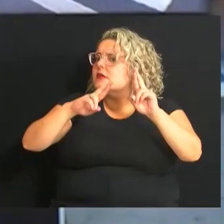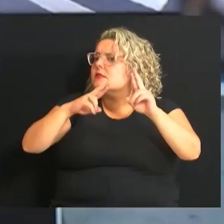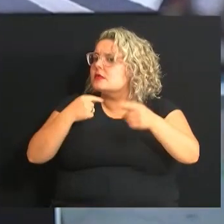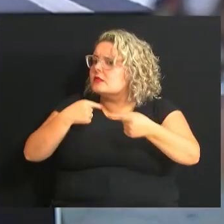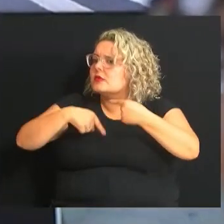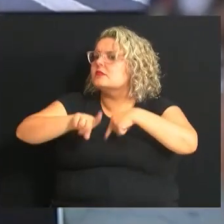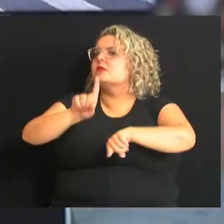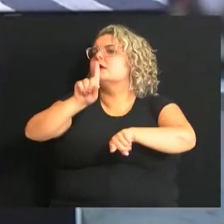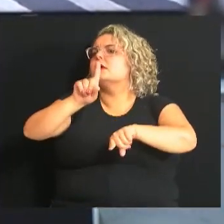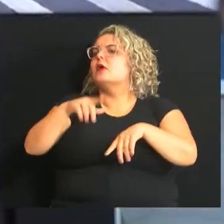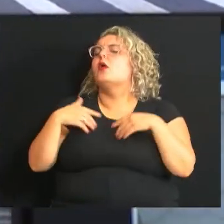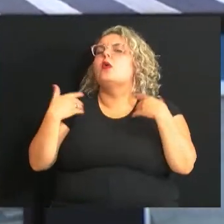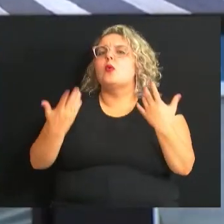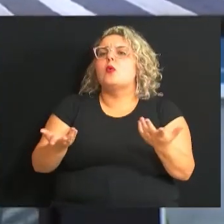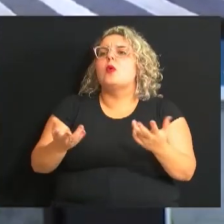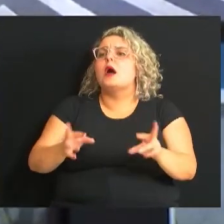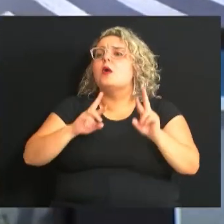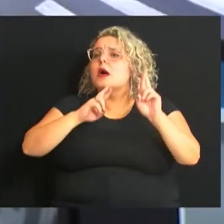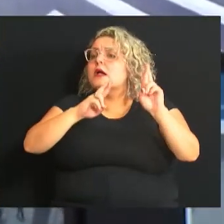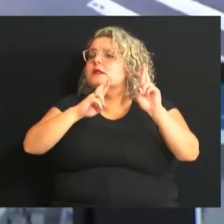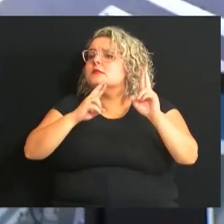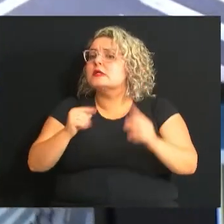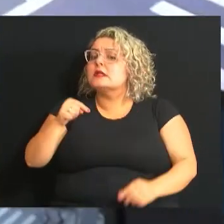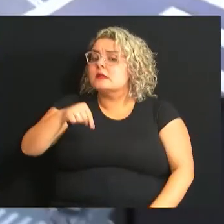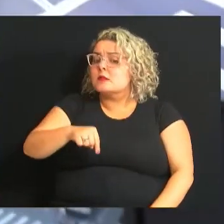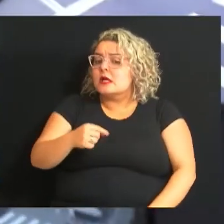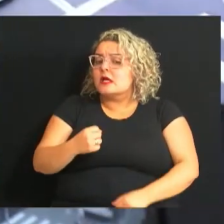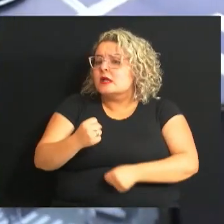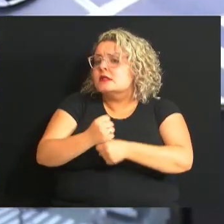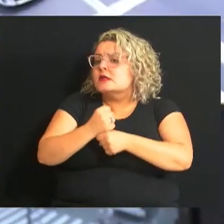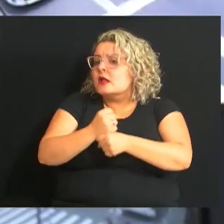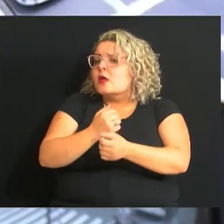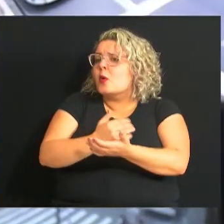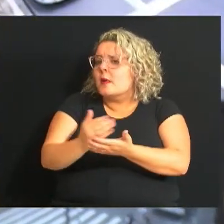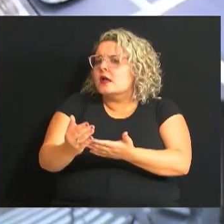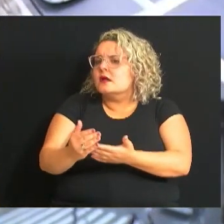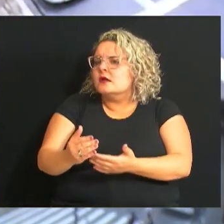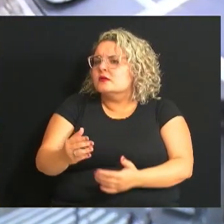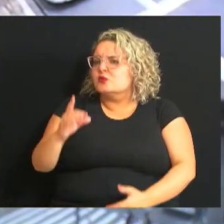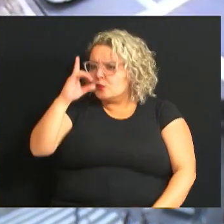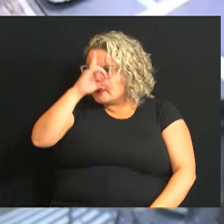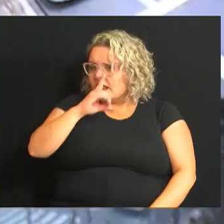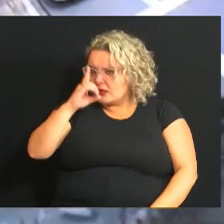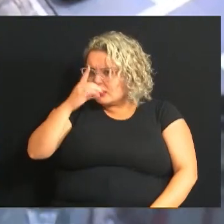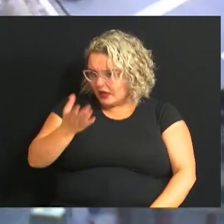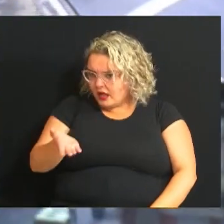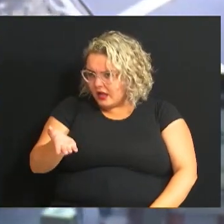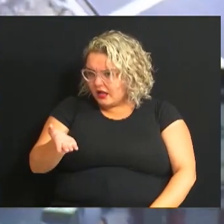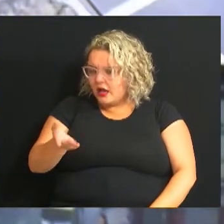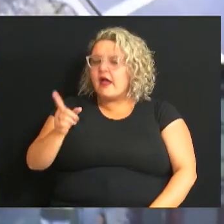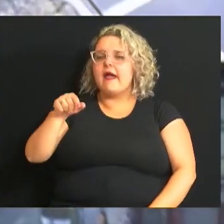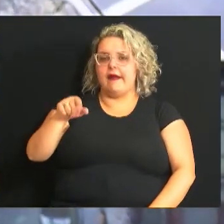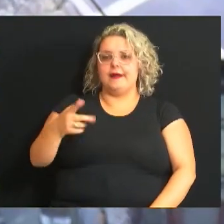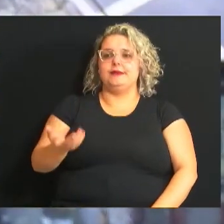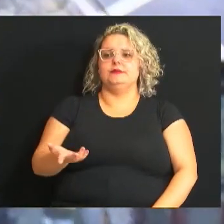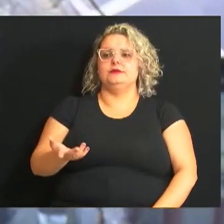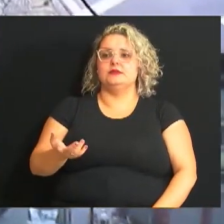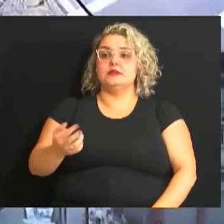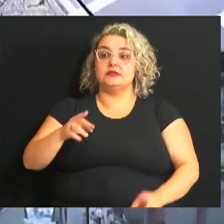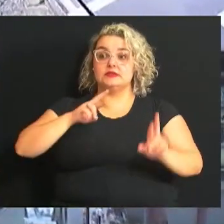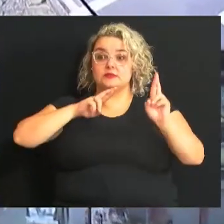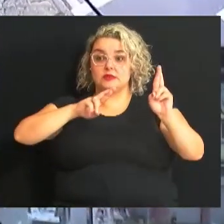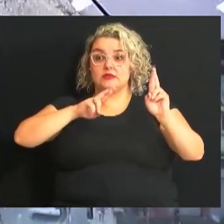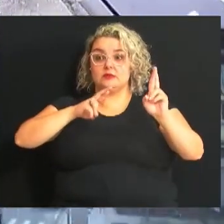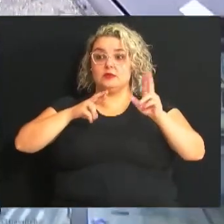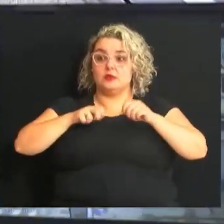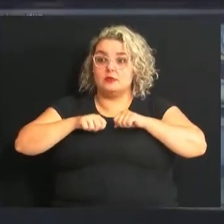Qual a expectativa agora para esse ano que começou domingo, né? Esse ano agora nós esperamos que com a ampliação desse